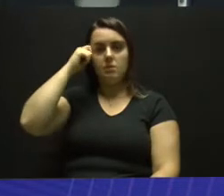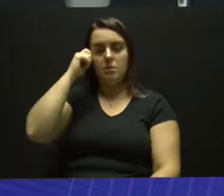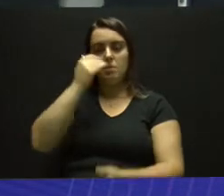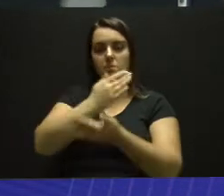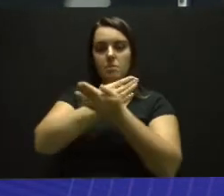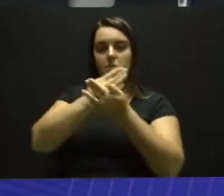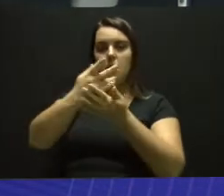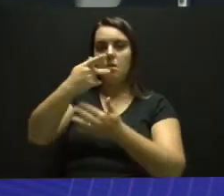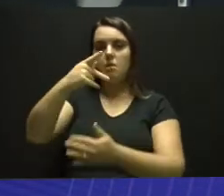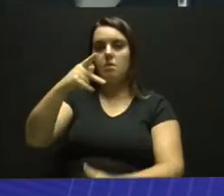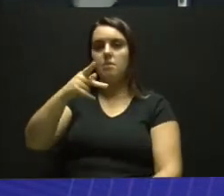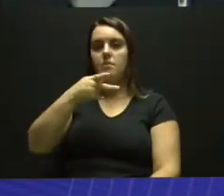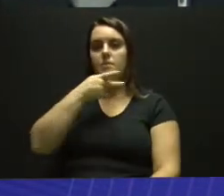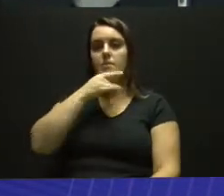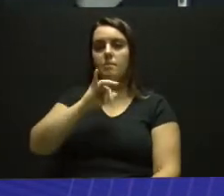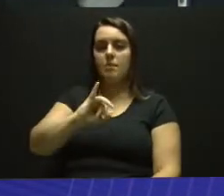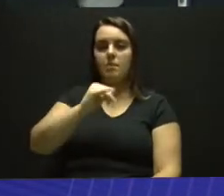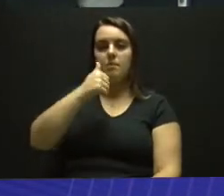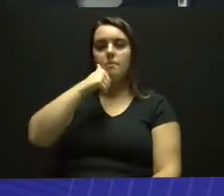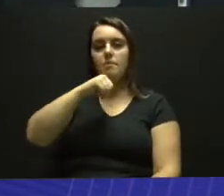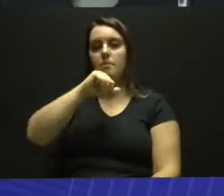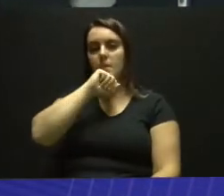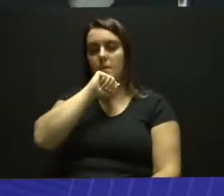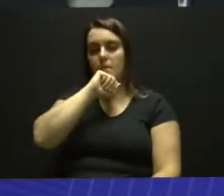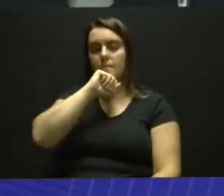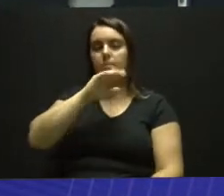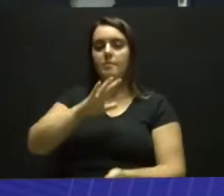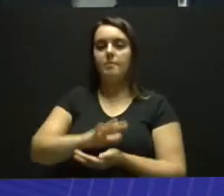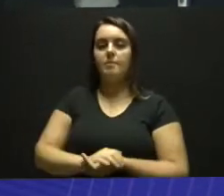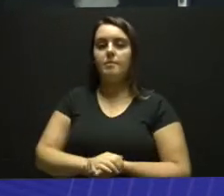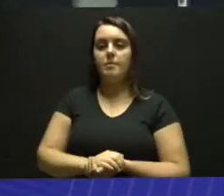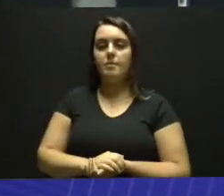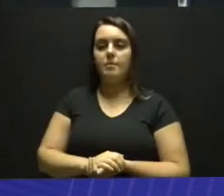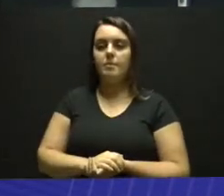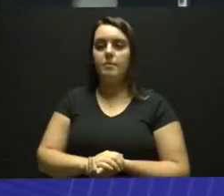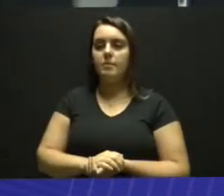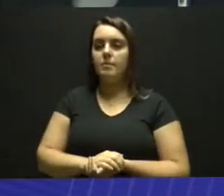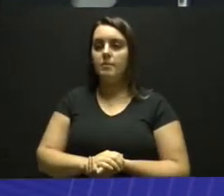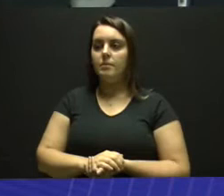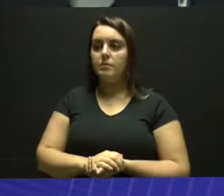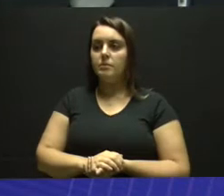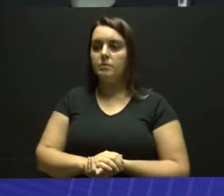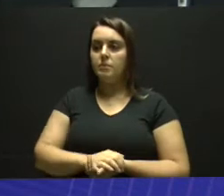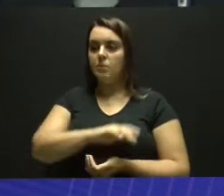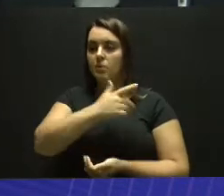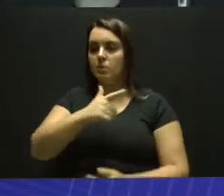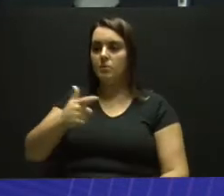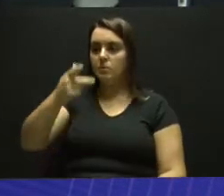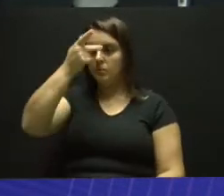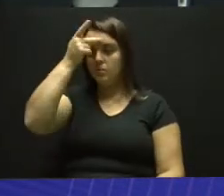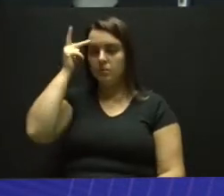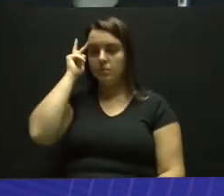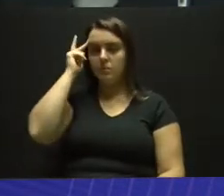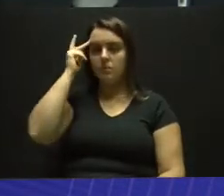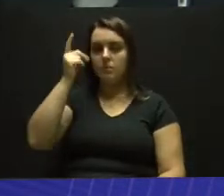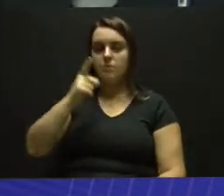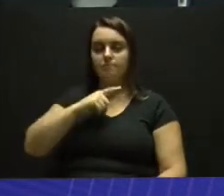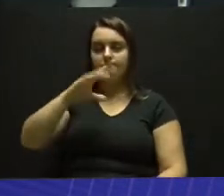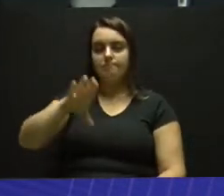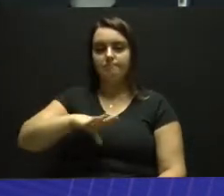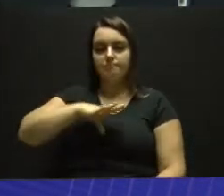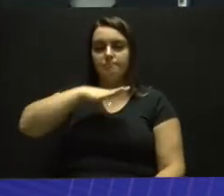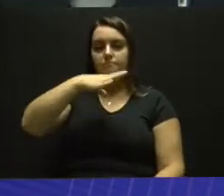pais júlio evangelista dos santos e holanda felipe santos outras personalidades lhe inspiram